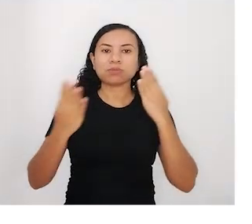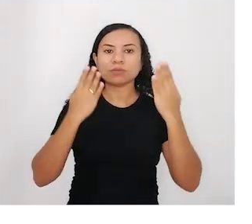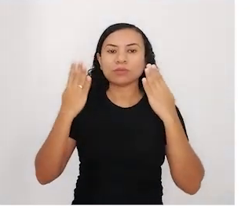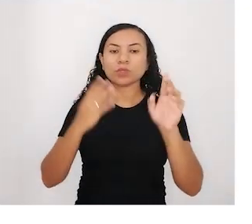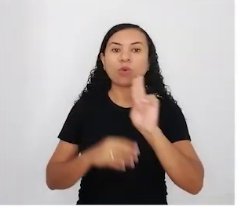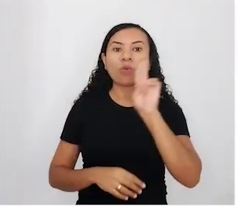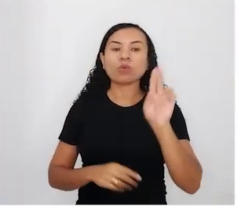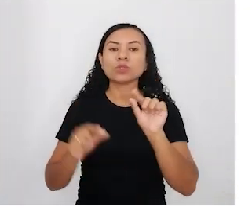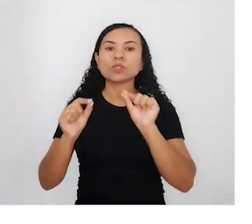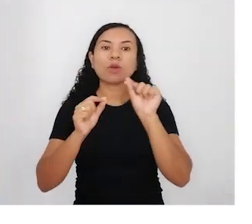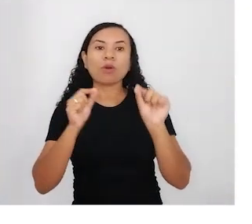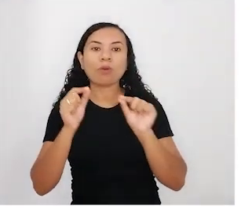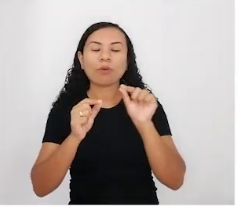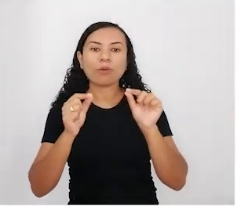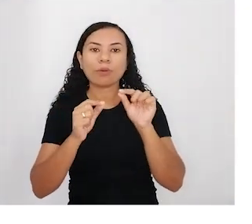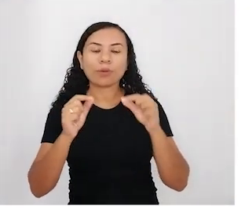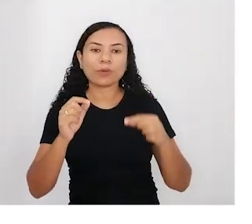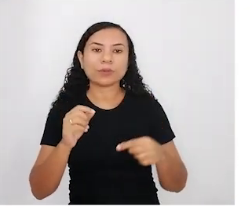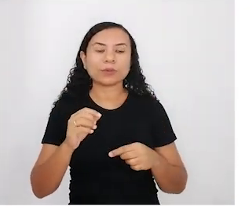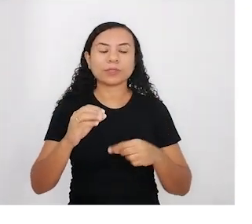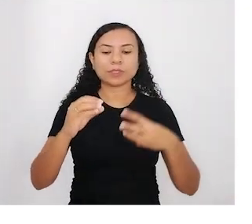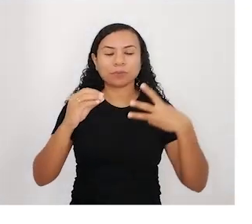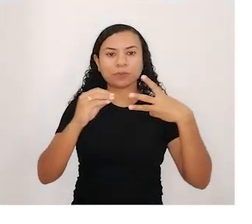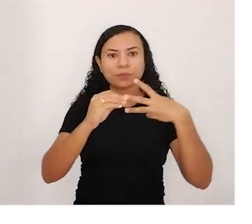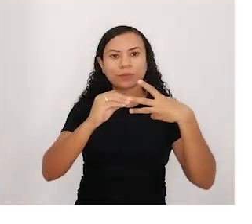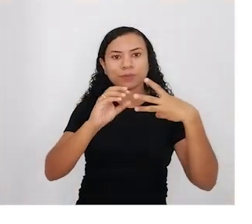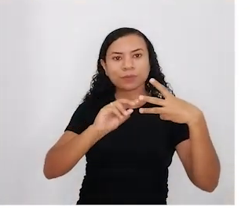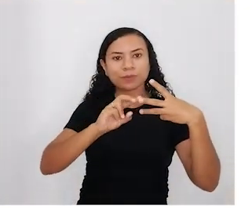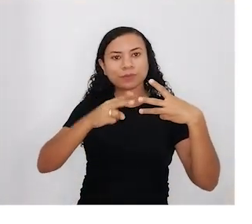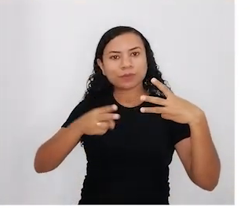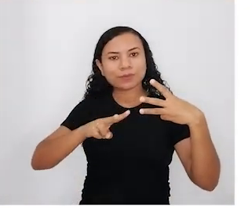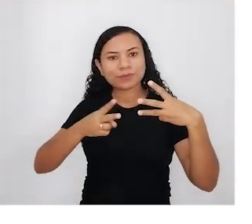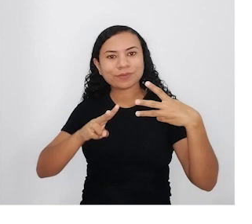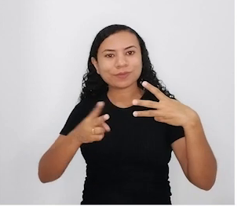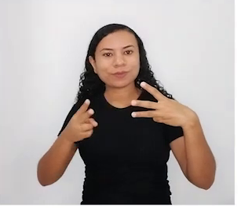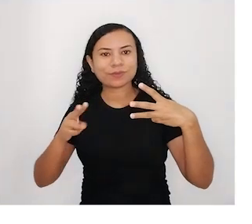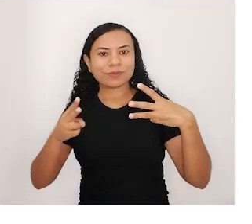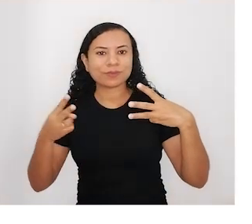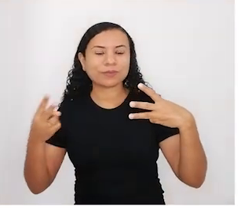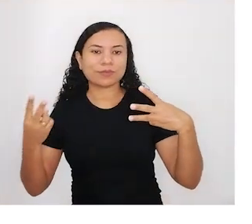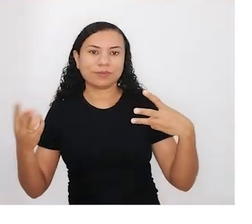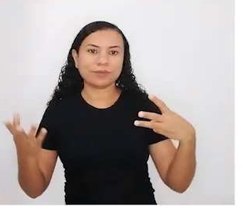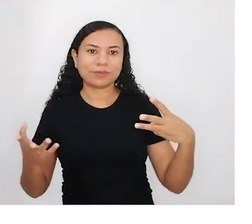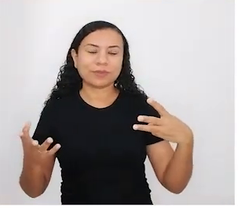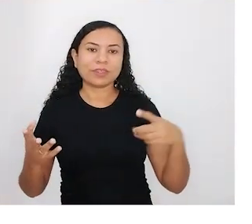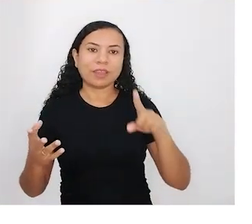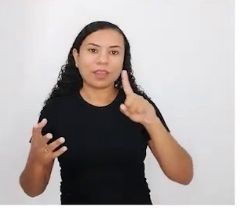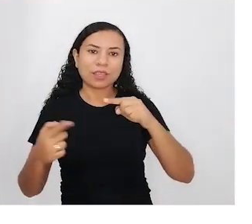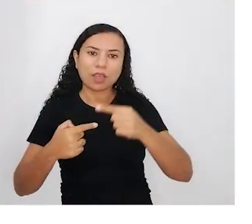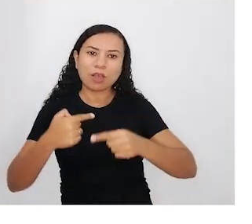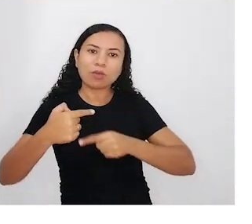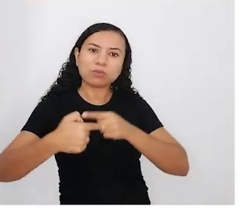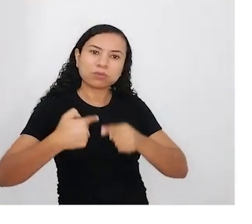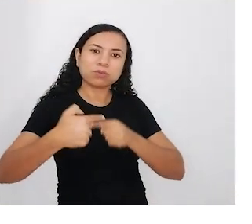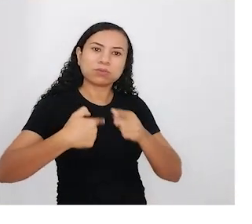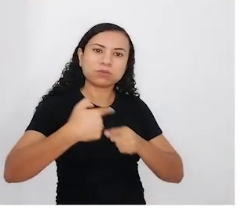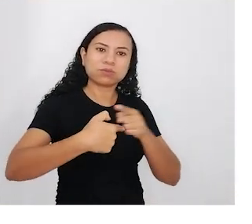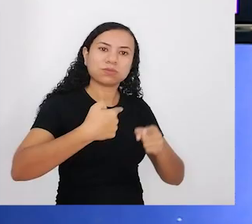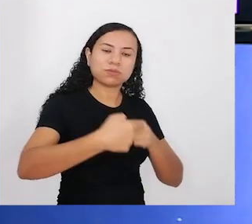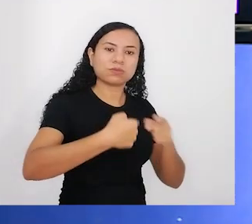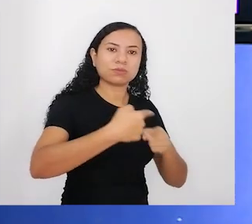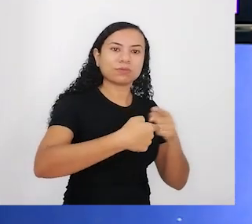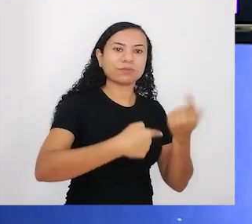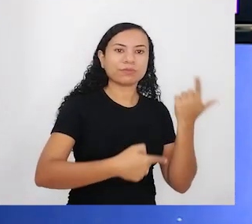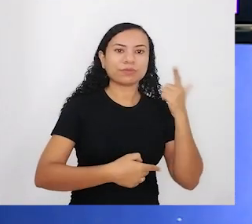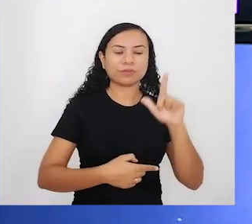Você tem a produção dessas células que são totipotentes, que se multiplicam em vários tipos de células no organismo para tratamento de doenças, principalmente câncer